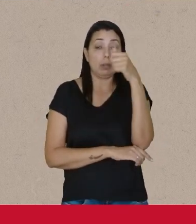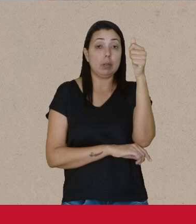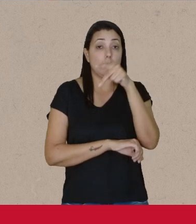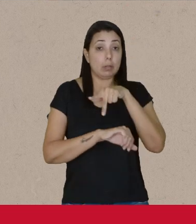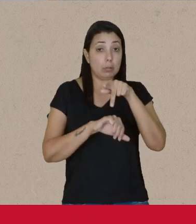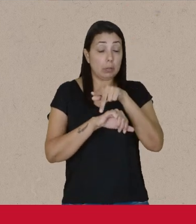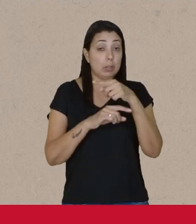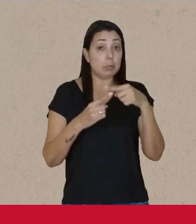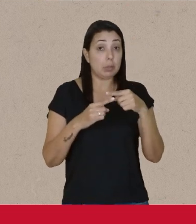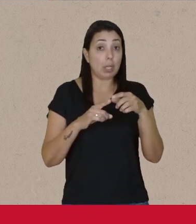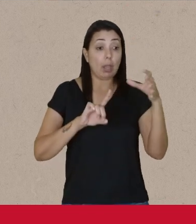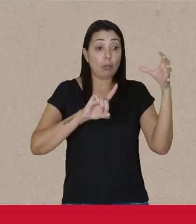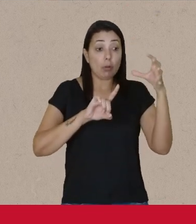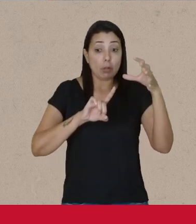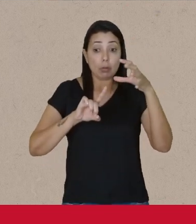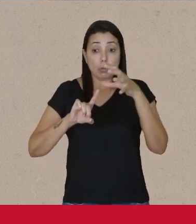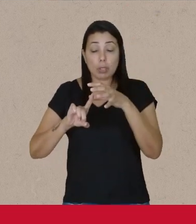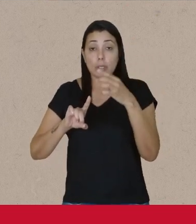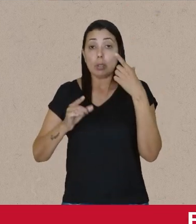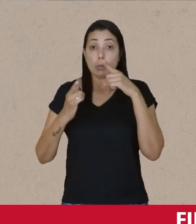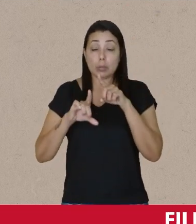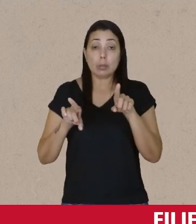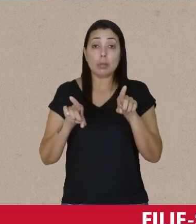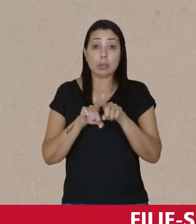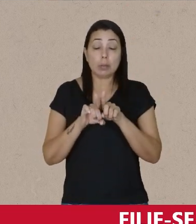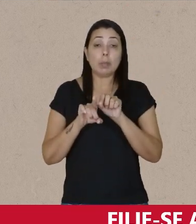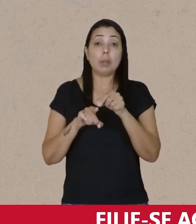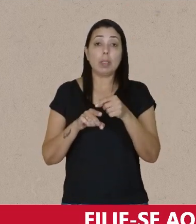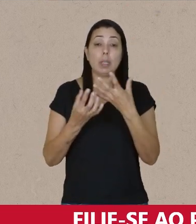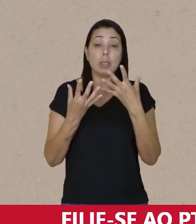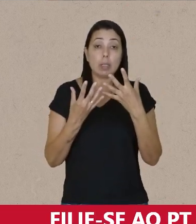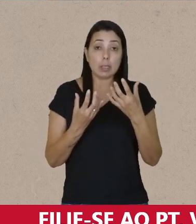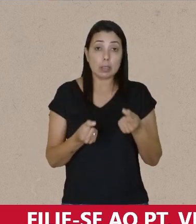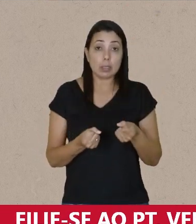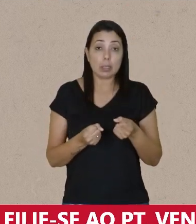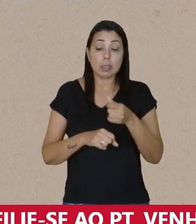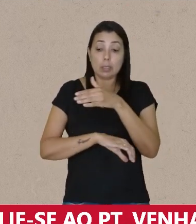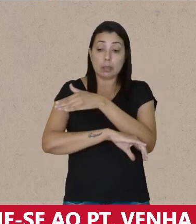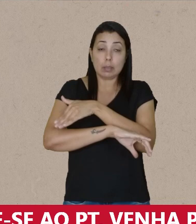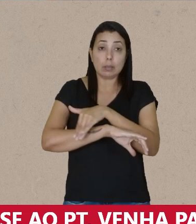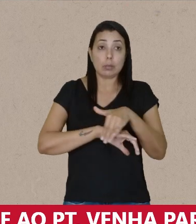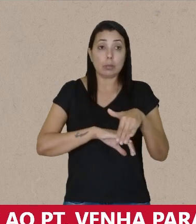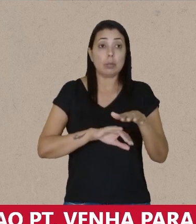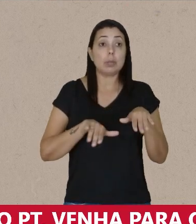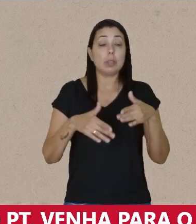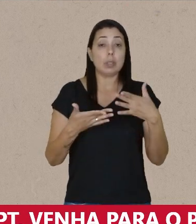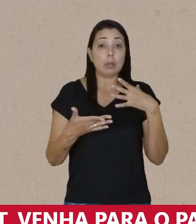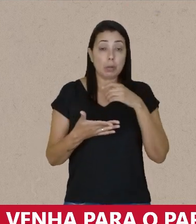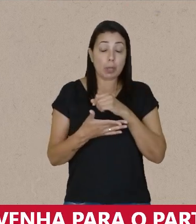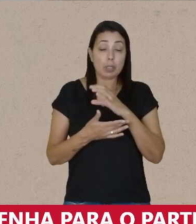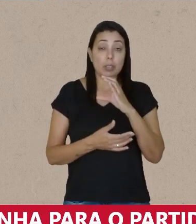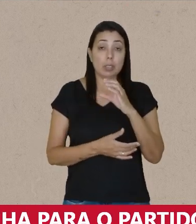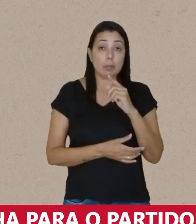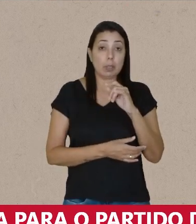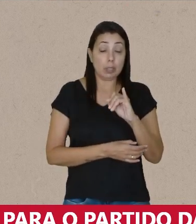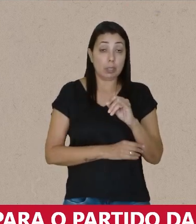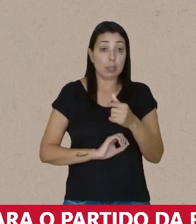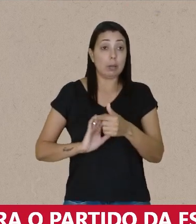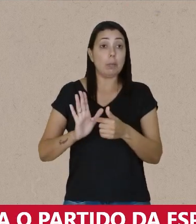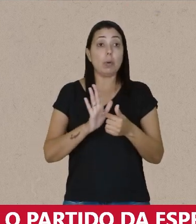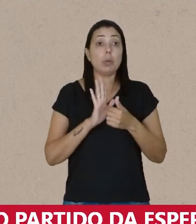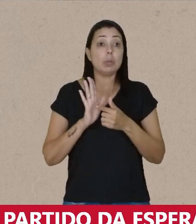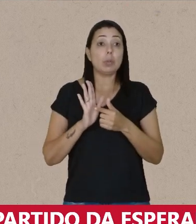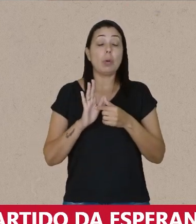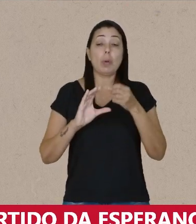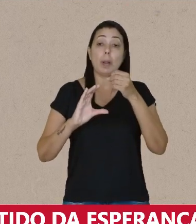porque foi uma pressão que ganhou, inclusive, adesão nas ruas. Então, eu acho que essa CPI ainda trouxe